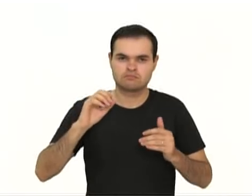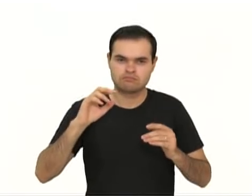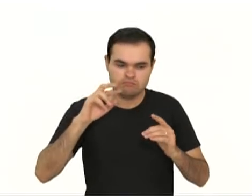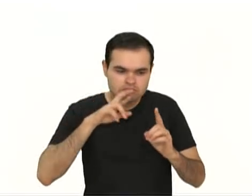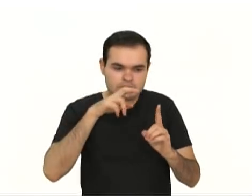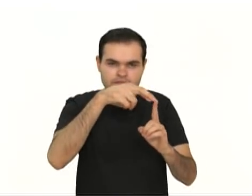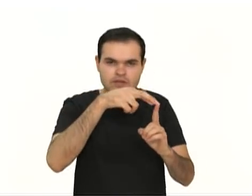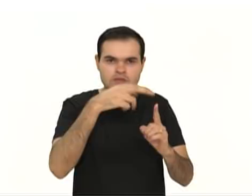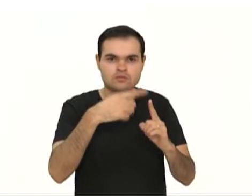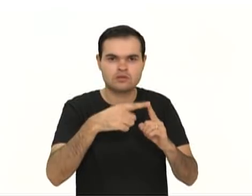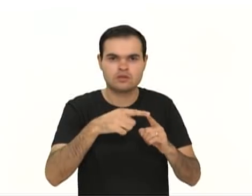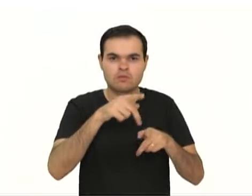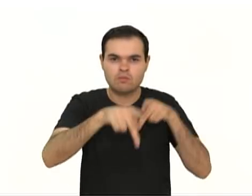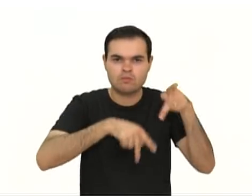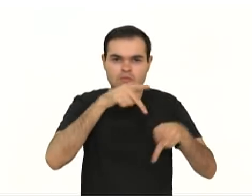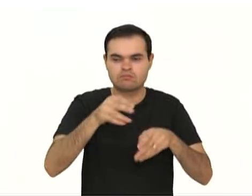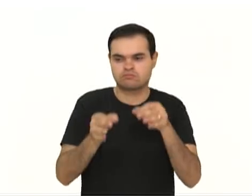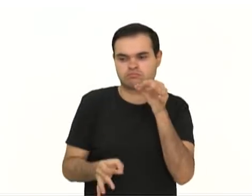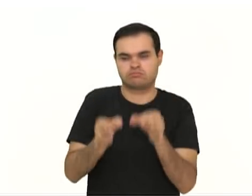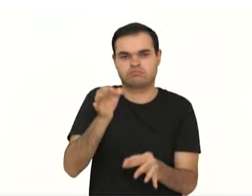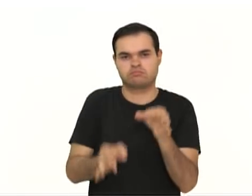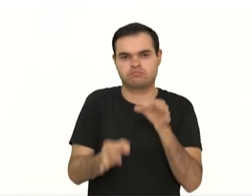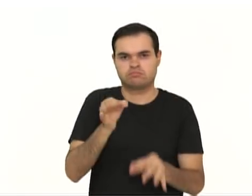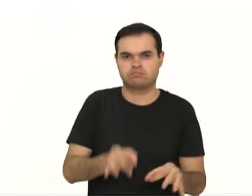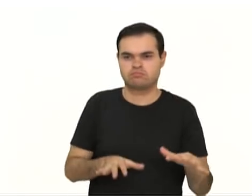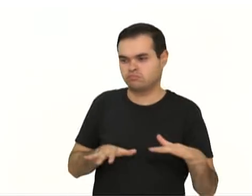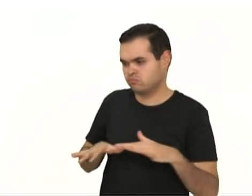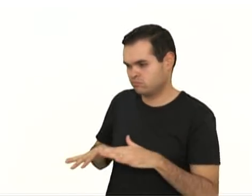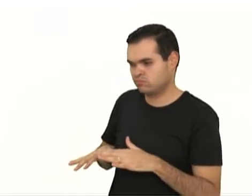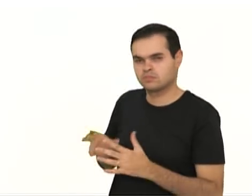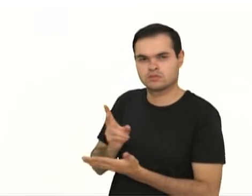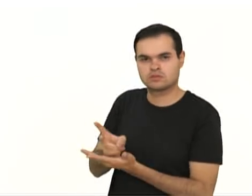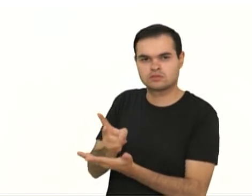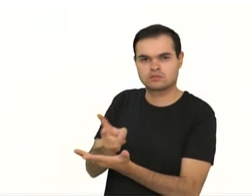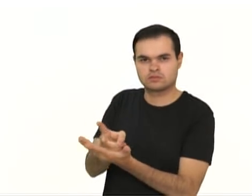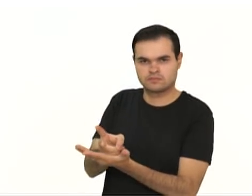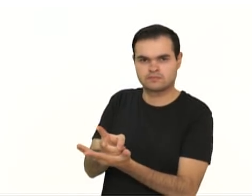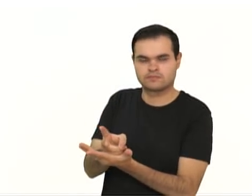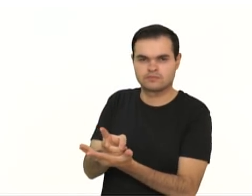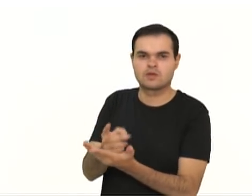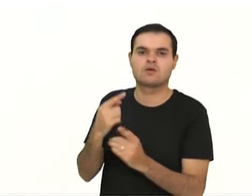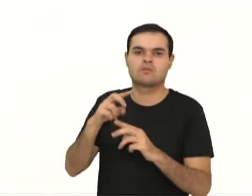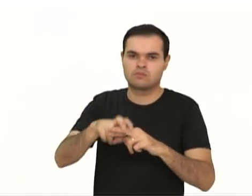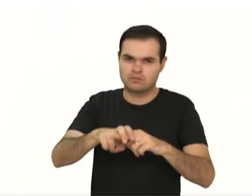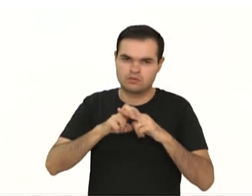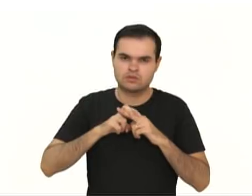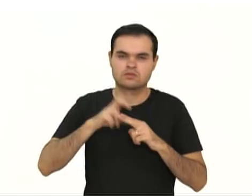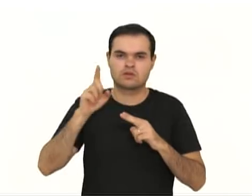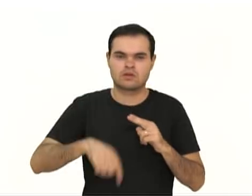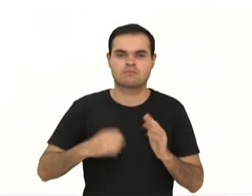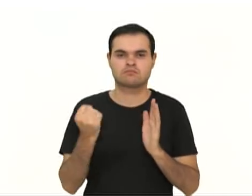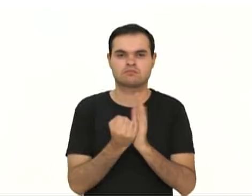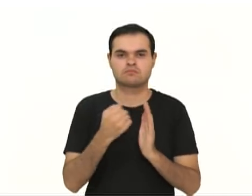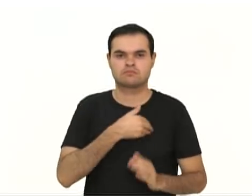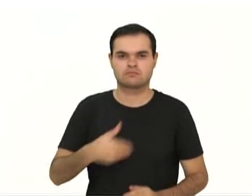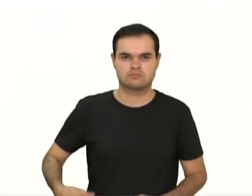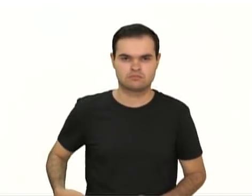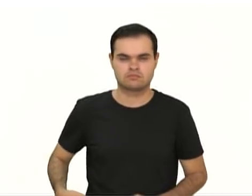ela está sob o julgamento do público, da opinião pública, constantemente. Por isso tornou-se patrimônio